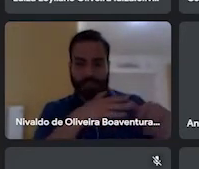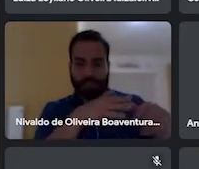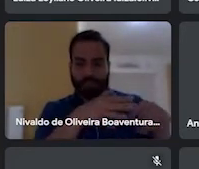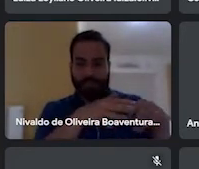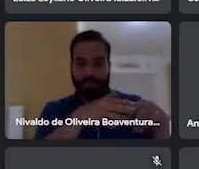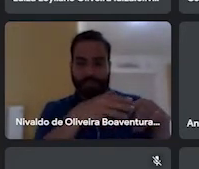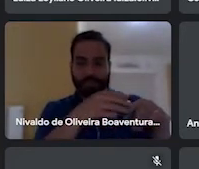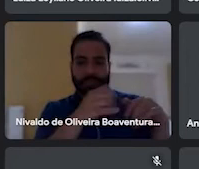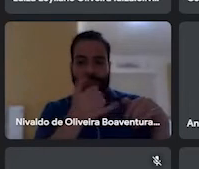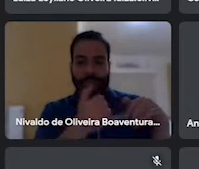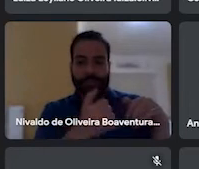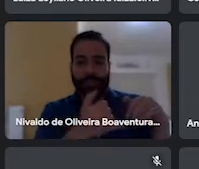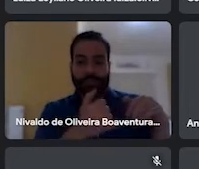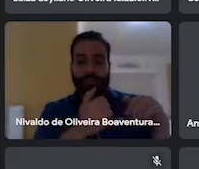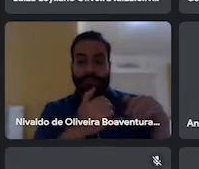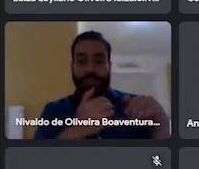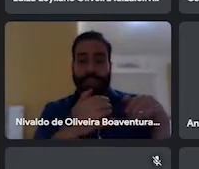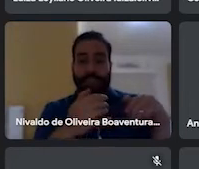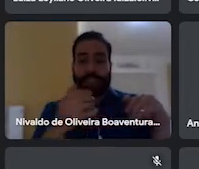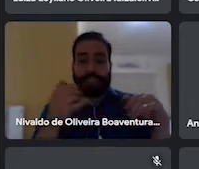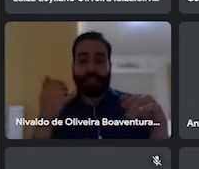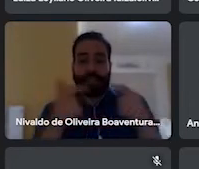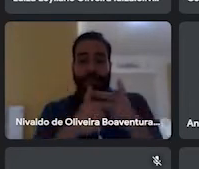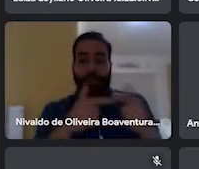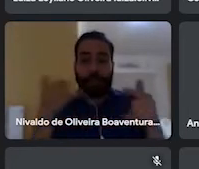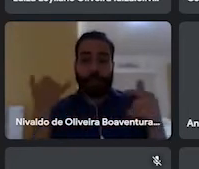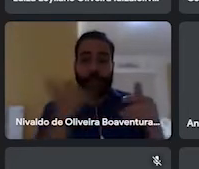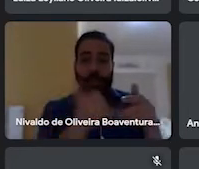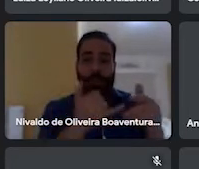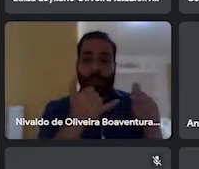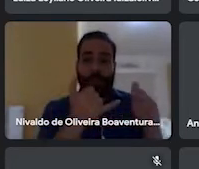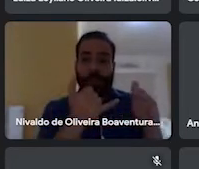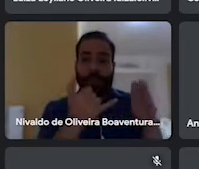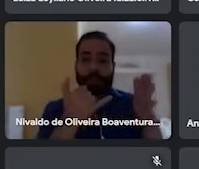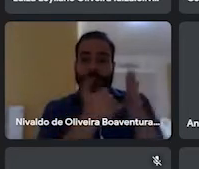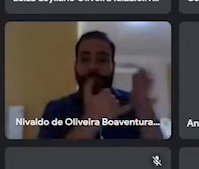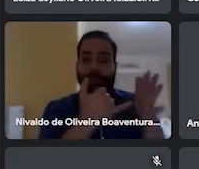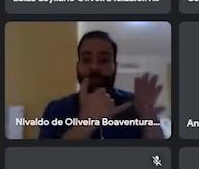fechou um curto lá, encostou na rede e